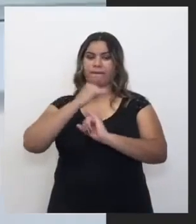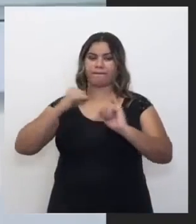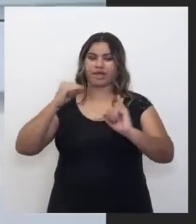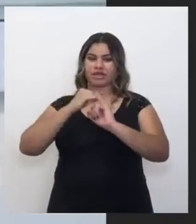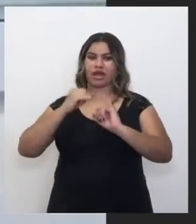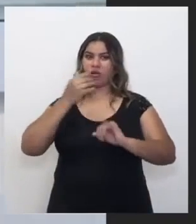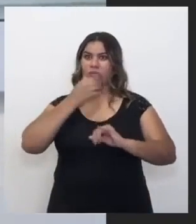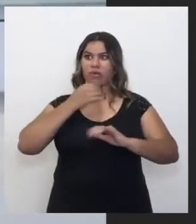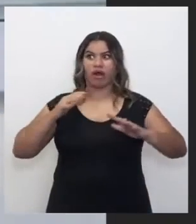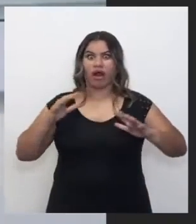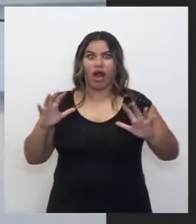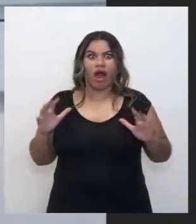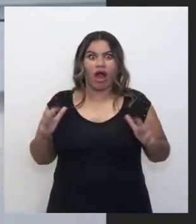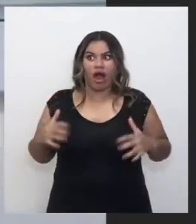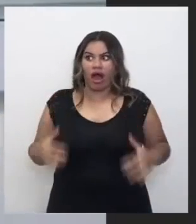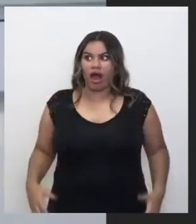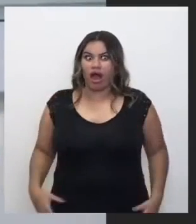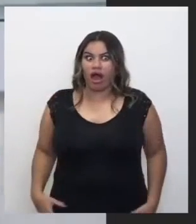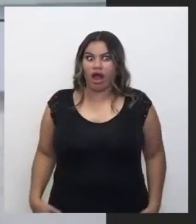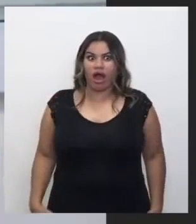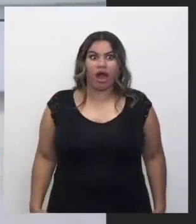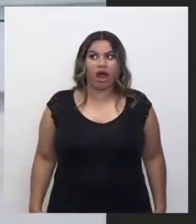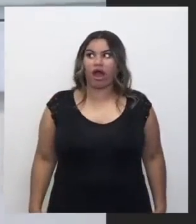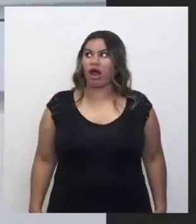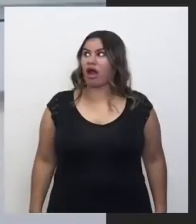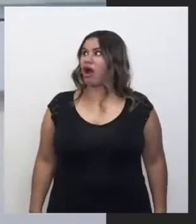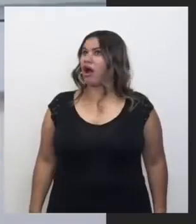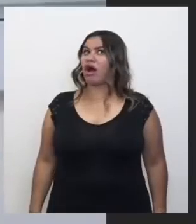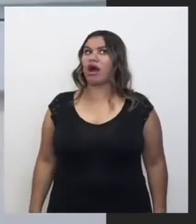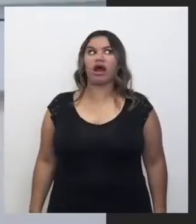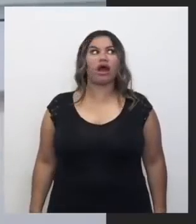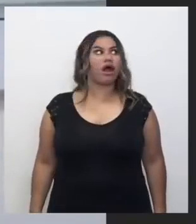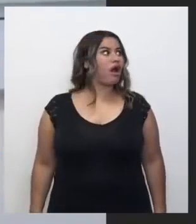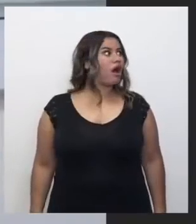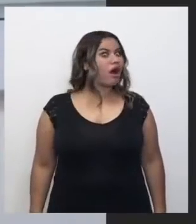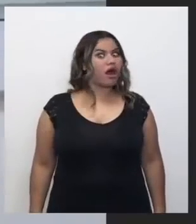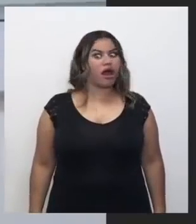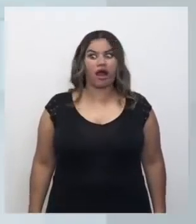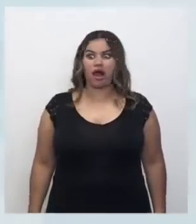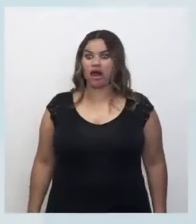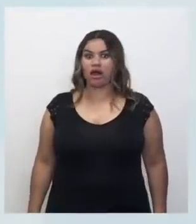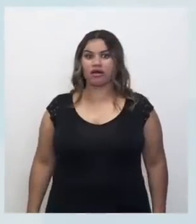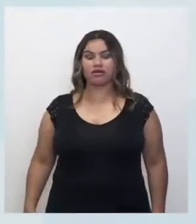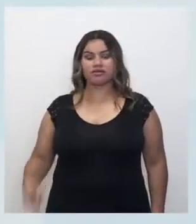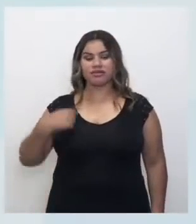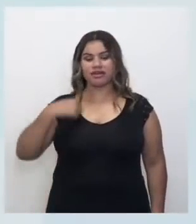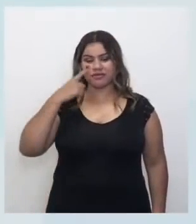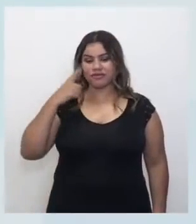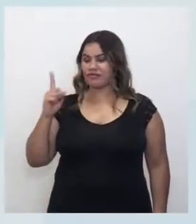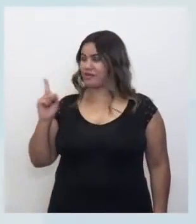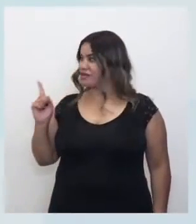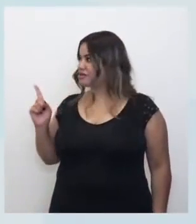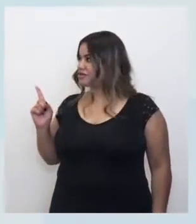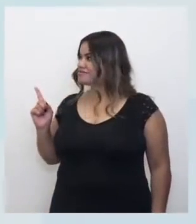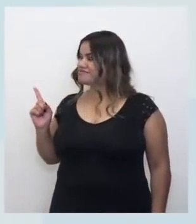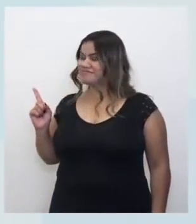espantado, assim, né, assim, com as coisas que ele vê diante dele, né, com a grandeza do